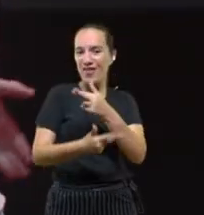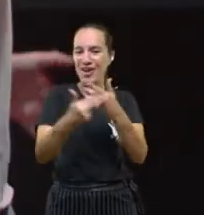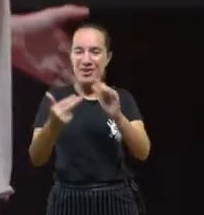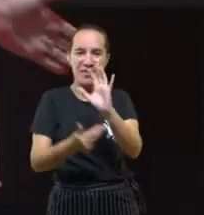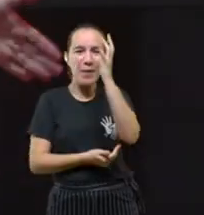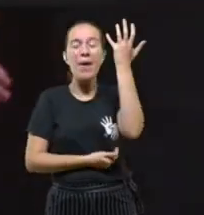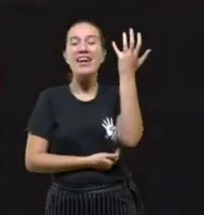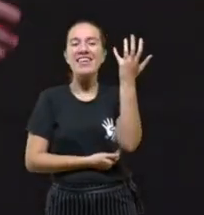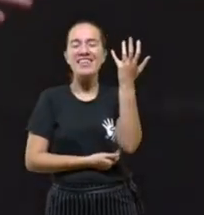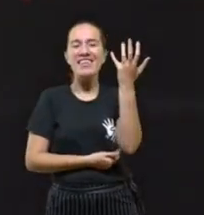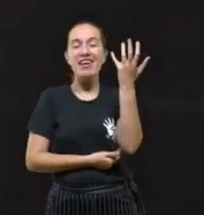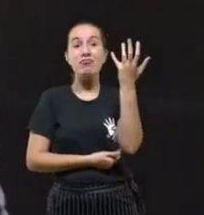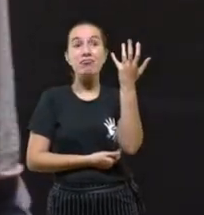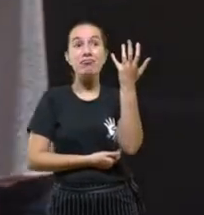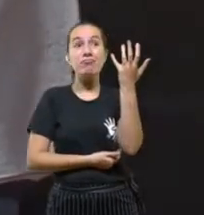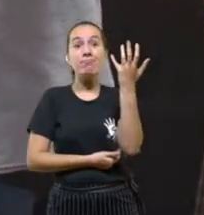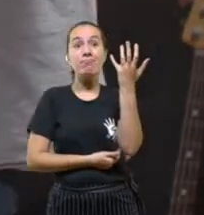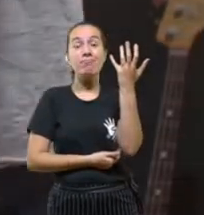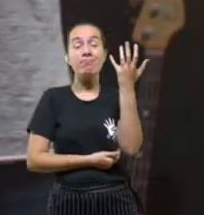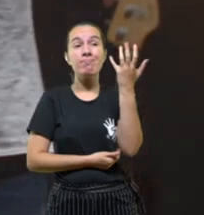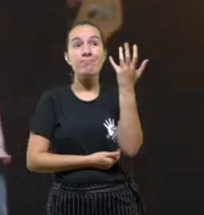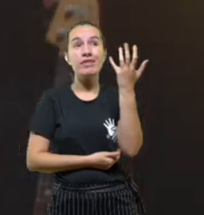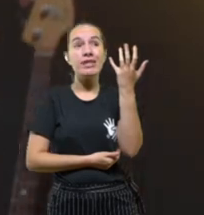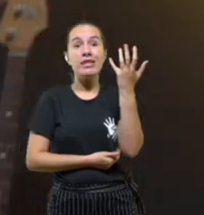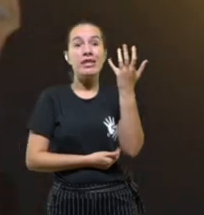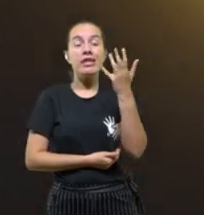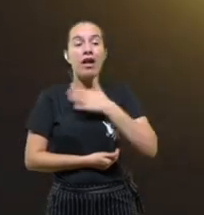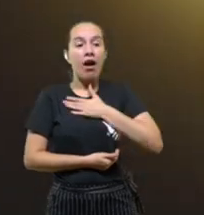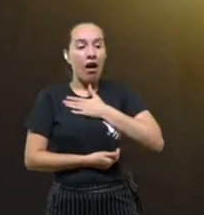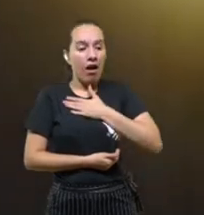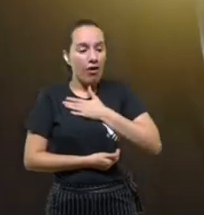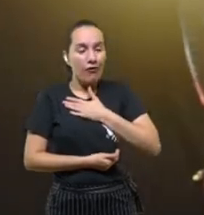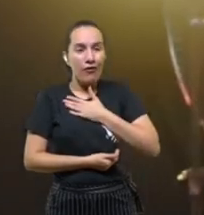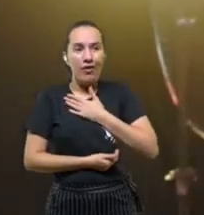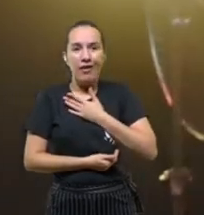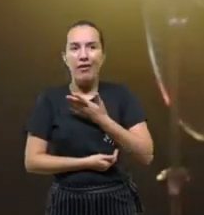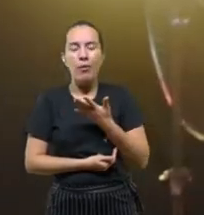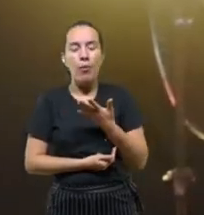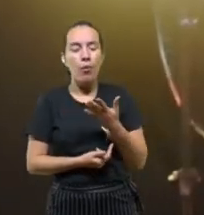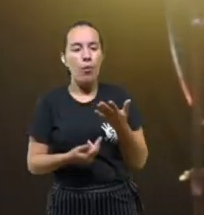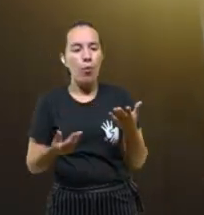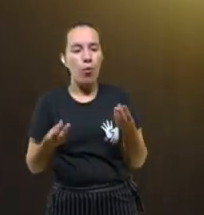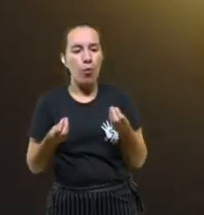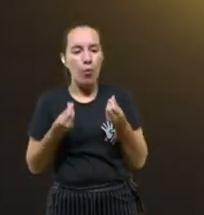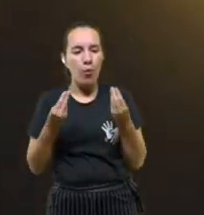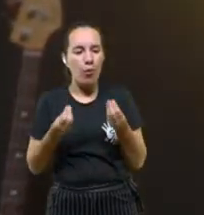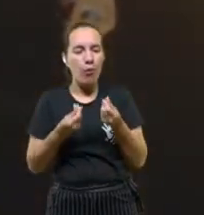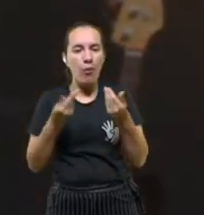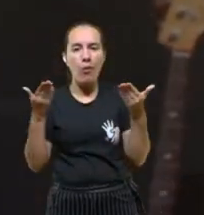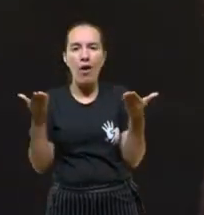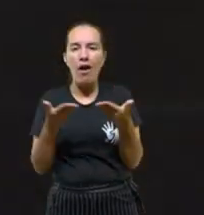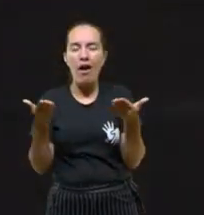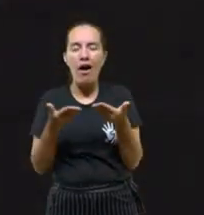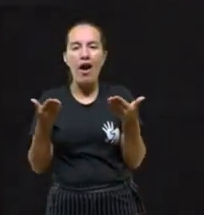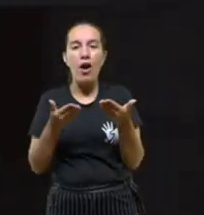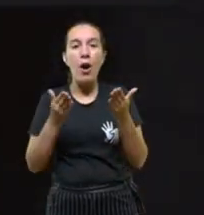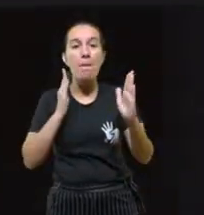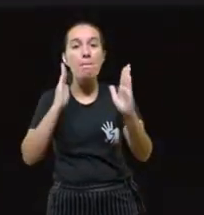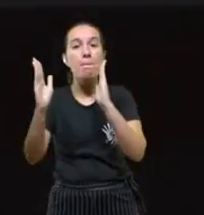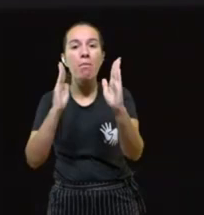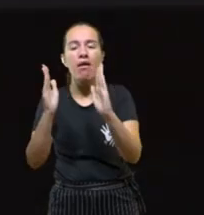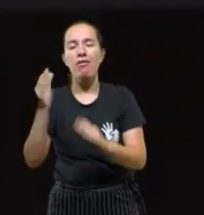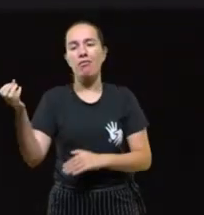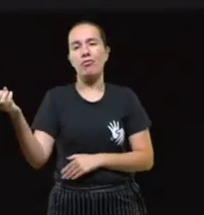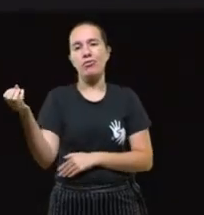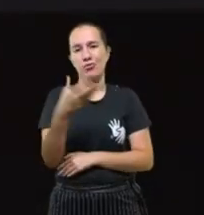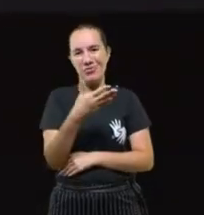acontecendo. Então, de repente eu me encontrei numa estação, estou abrindo meu coração um